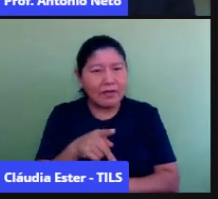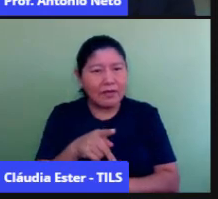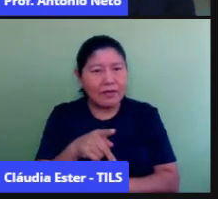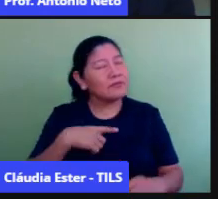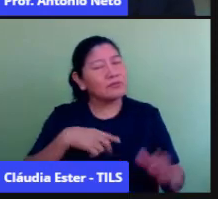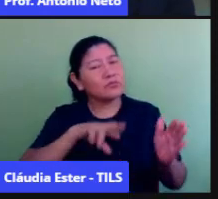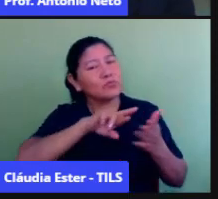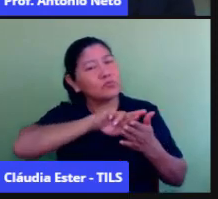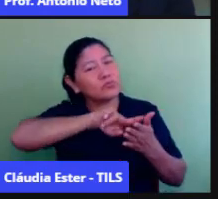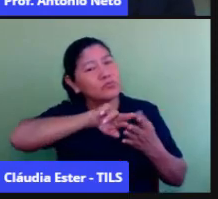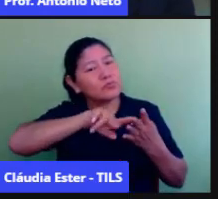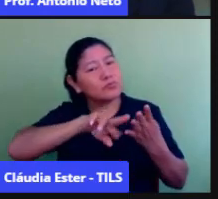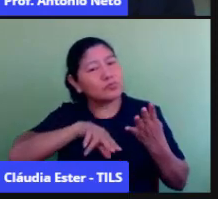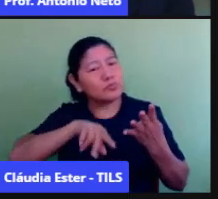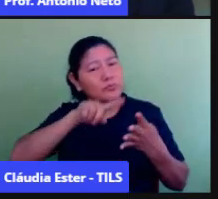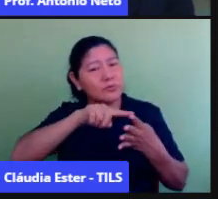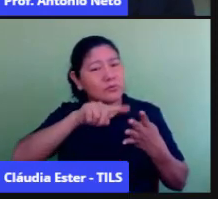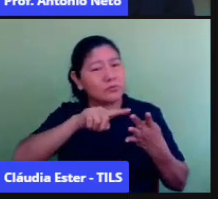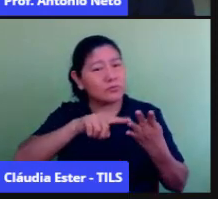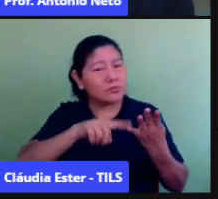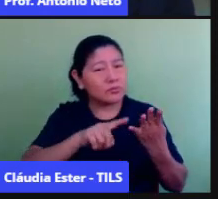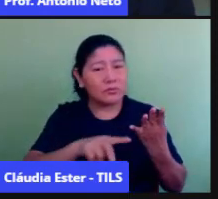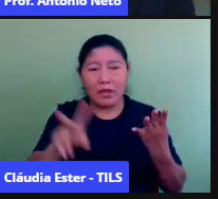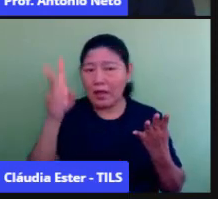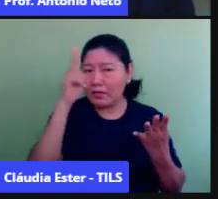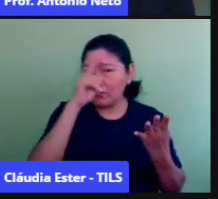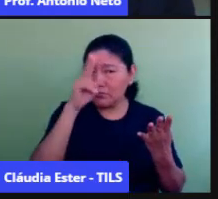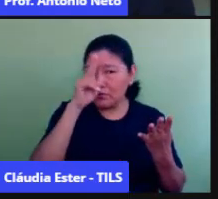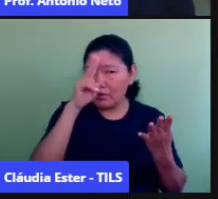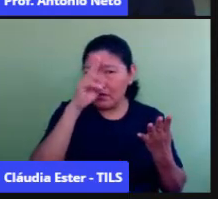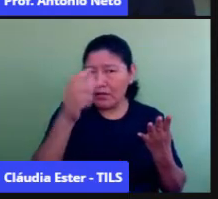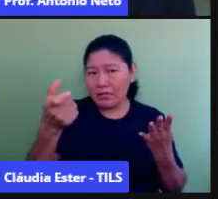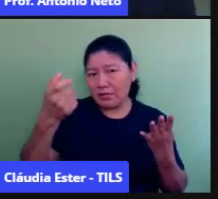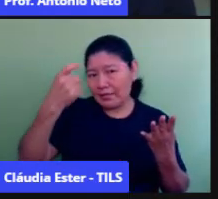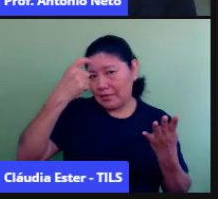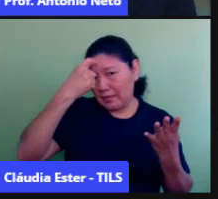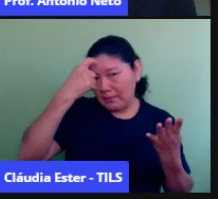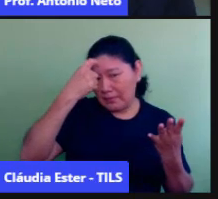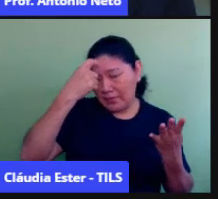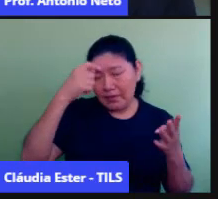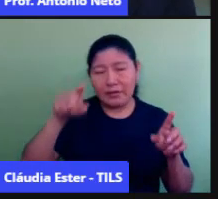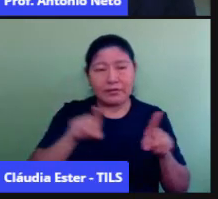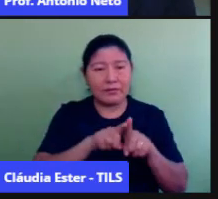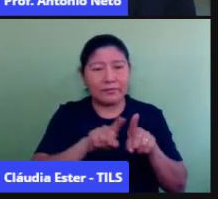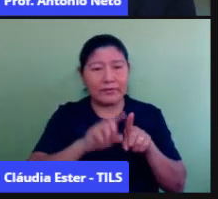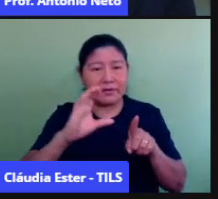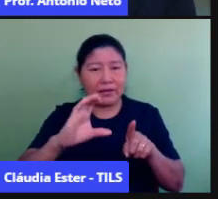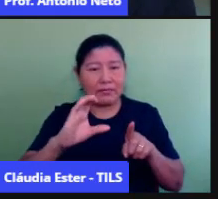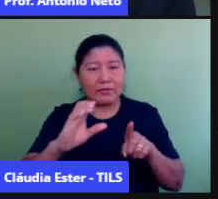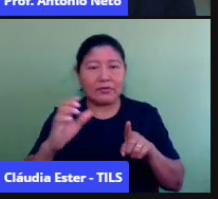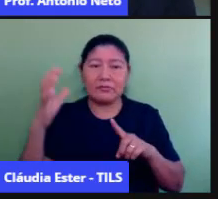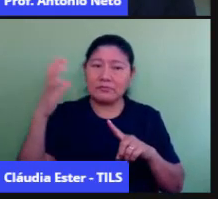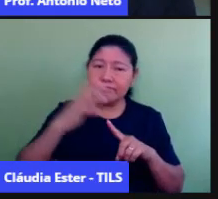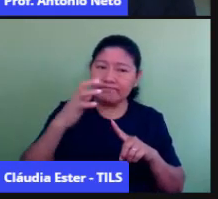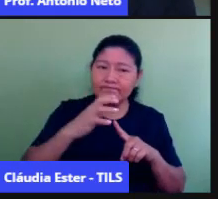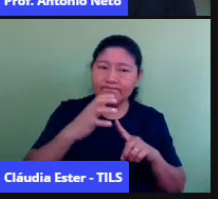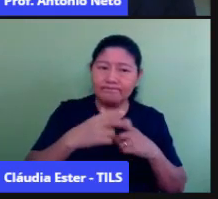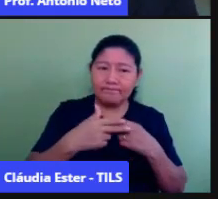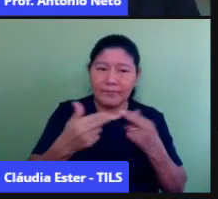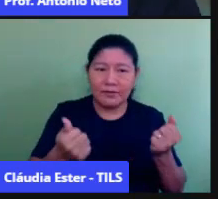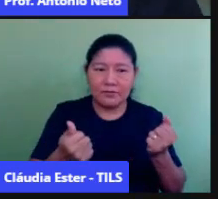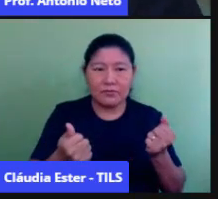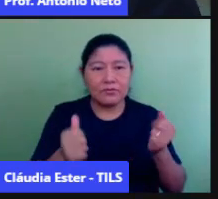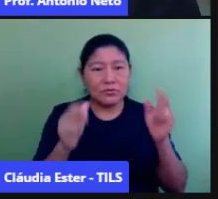a questão da história e da memória de Campo Grande, trazendo um enfoque, né, que você